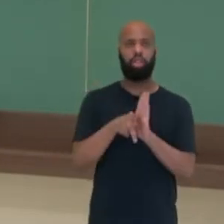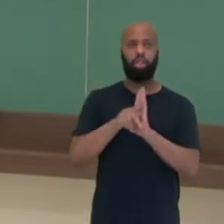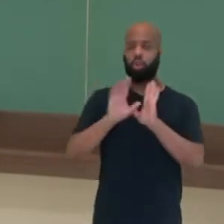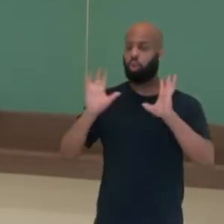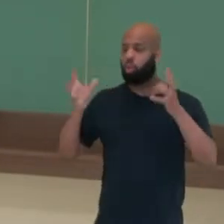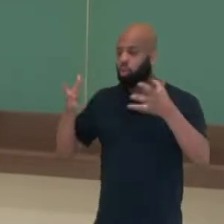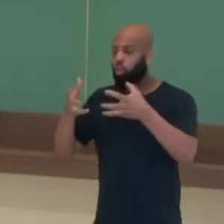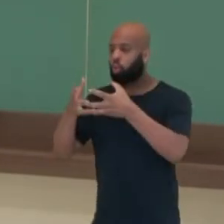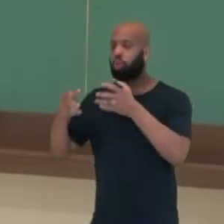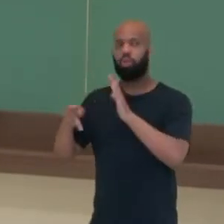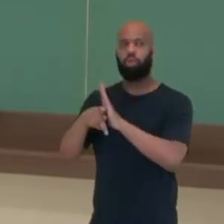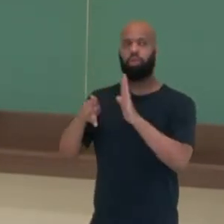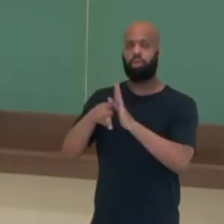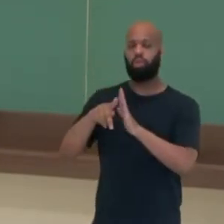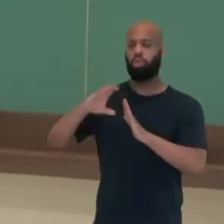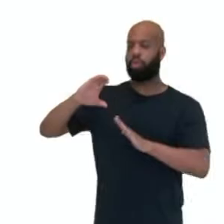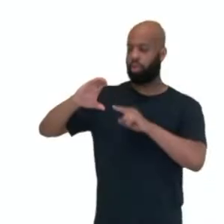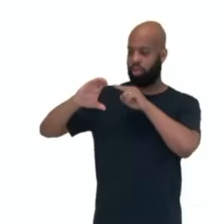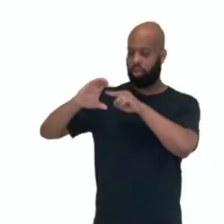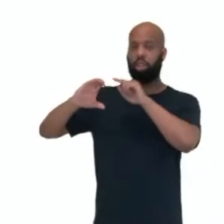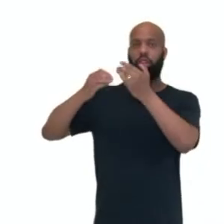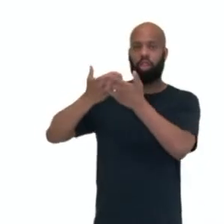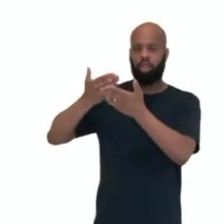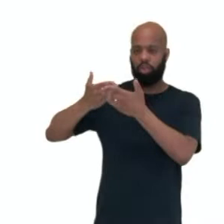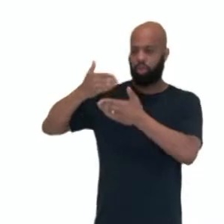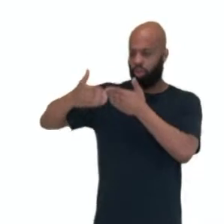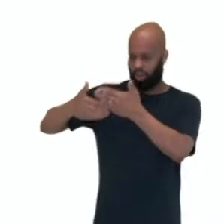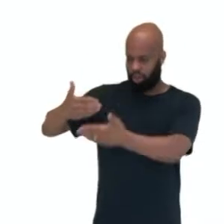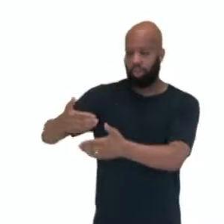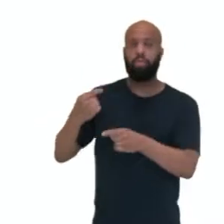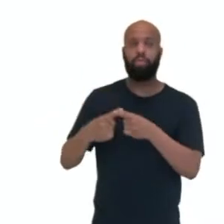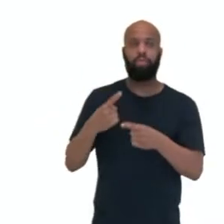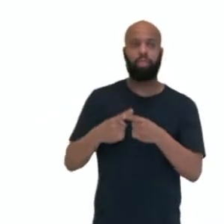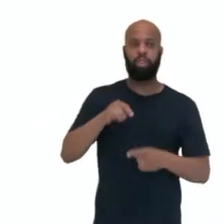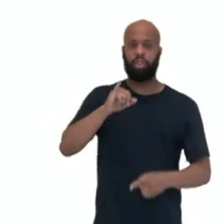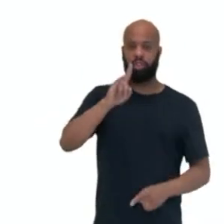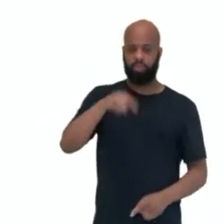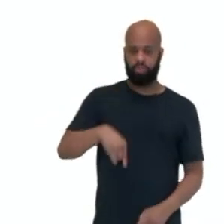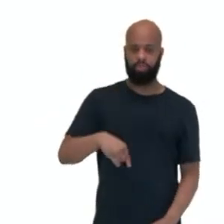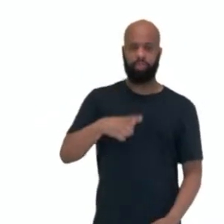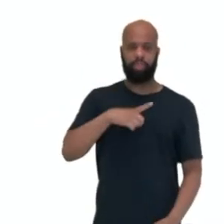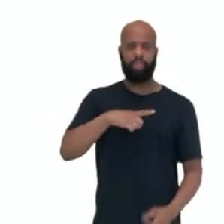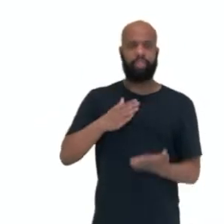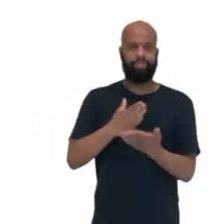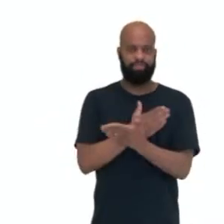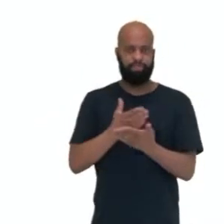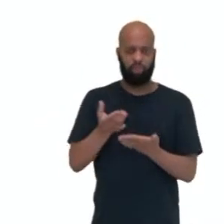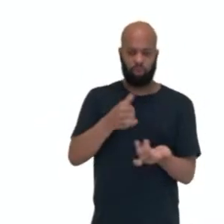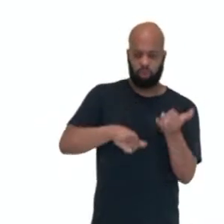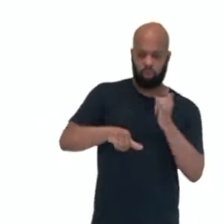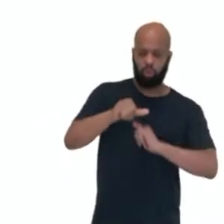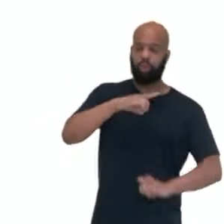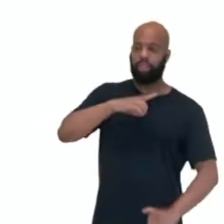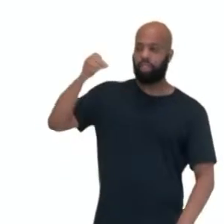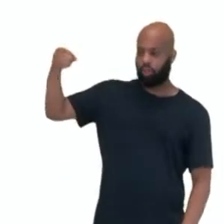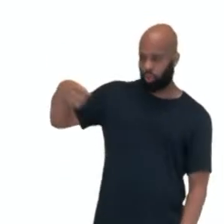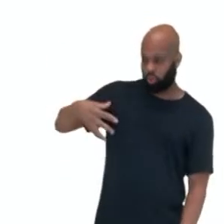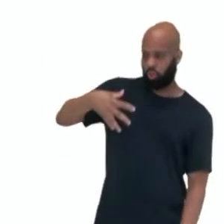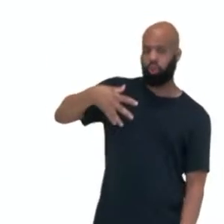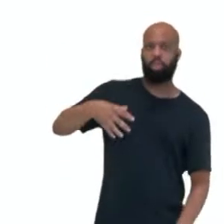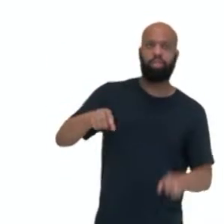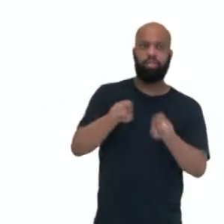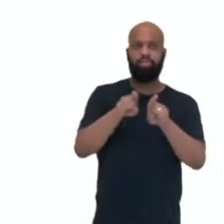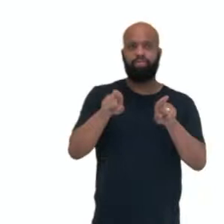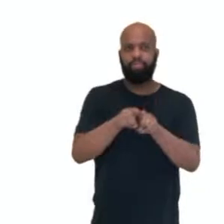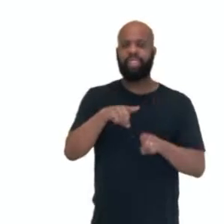orgânicos, onde o comportamento das substâncias, quando são submetidas a um feixe de luz polarizada, assim como